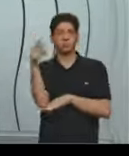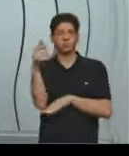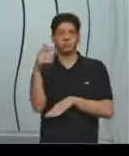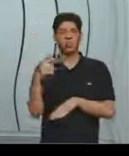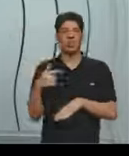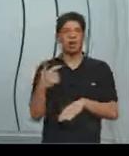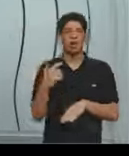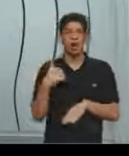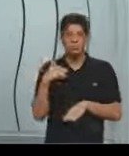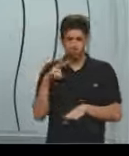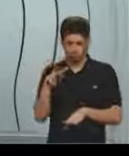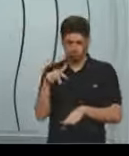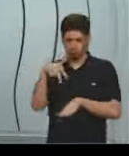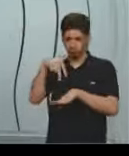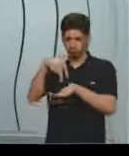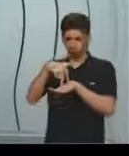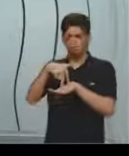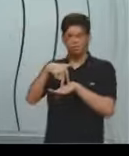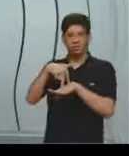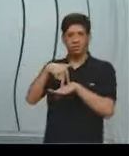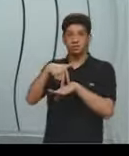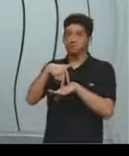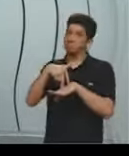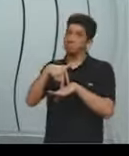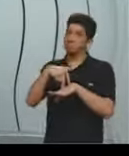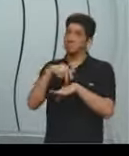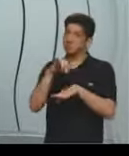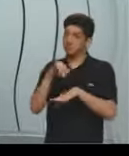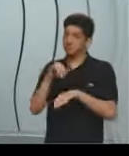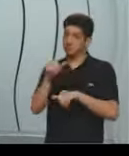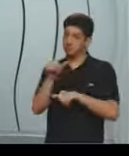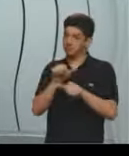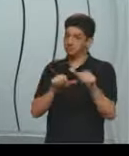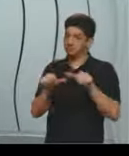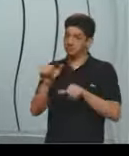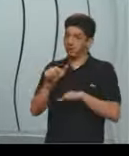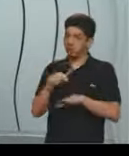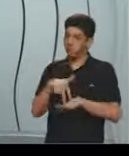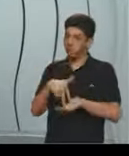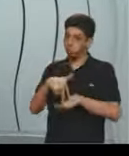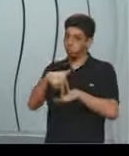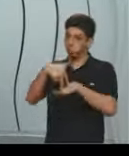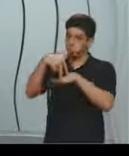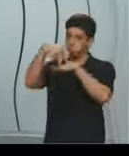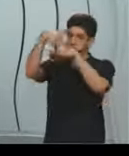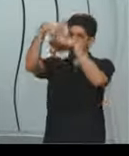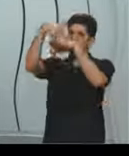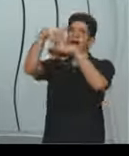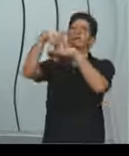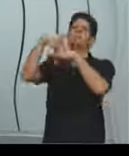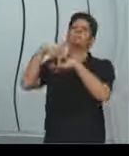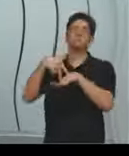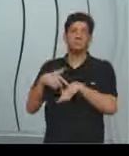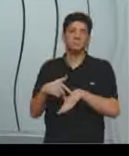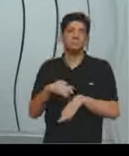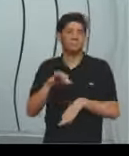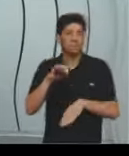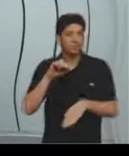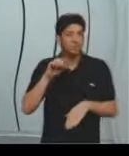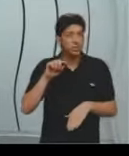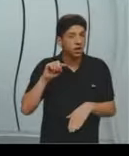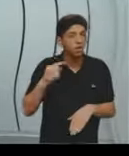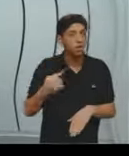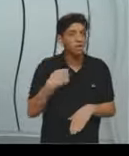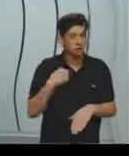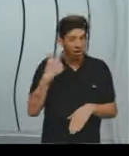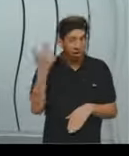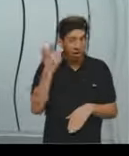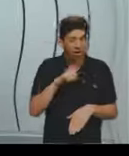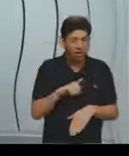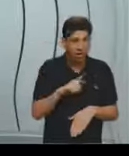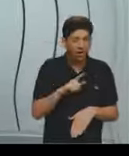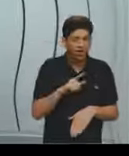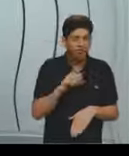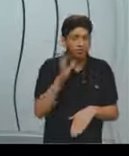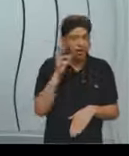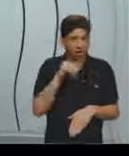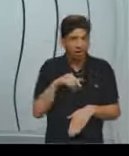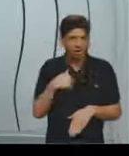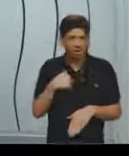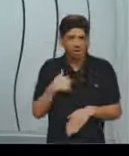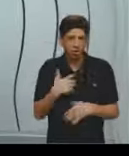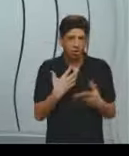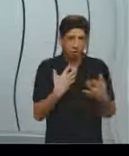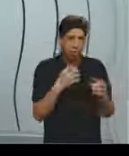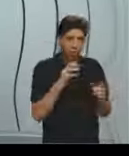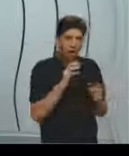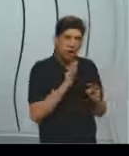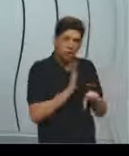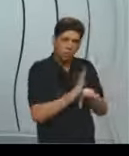adequado complicar você dessa imagem né só que a questão seguinte depois que eu fui eleito você acha que eu vou atender os interesses do Povo ou da pessoa que me